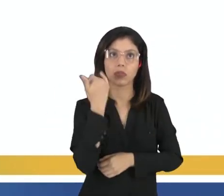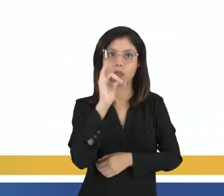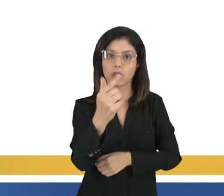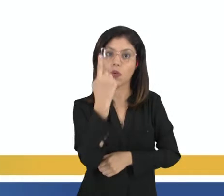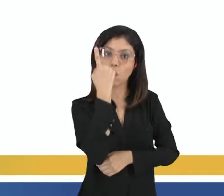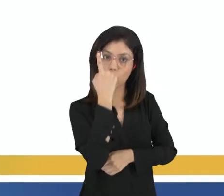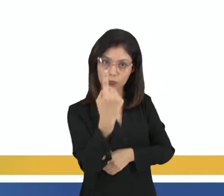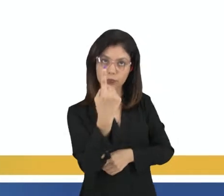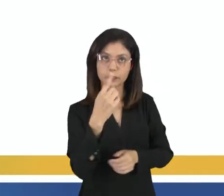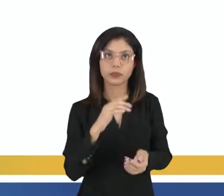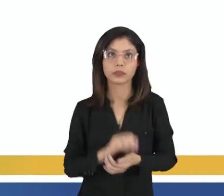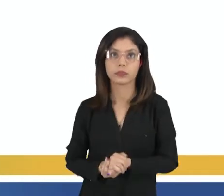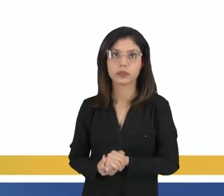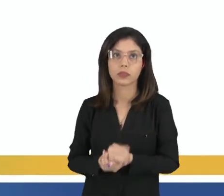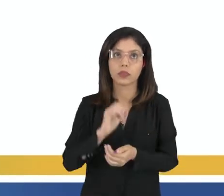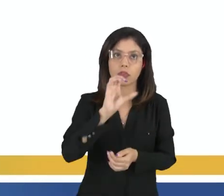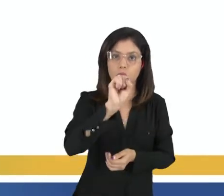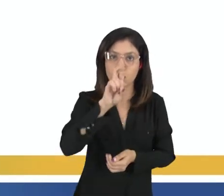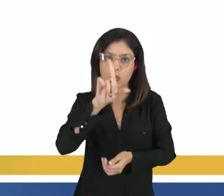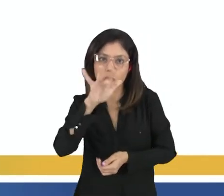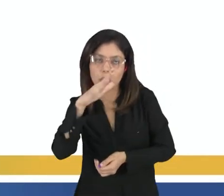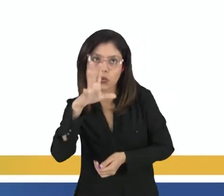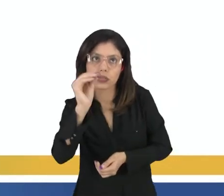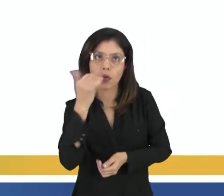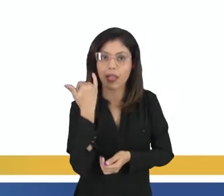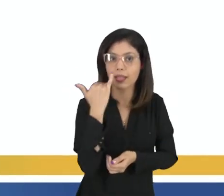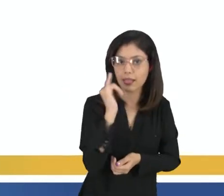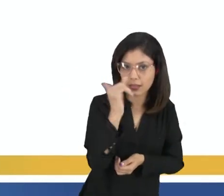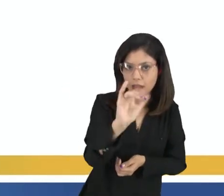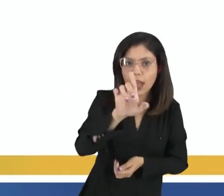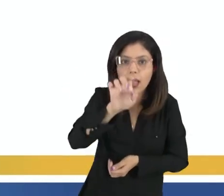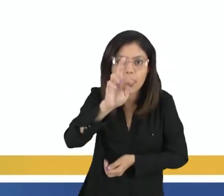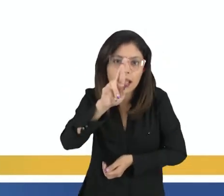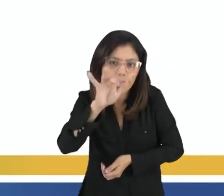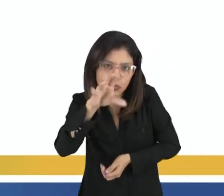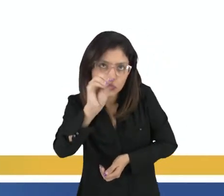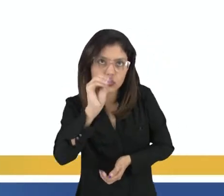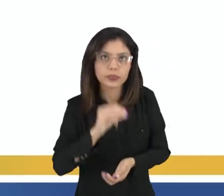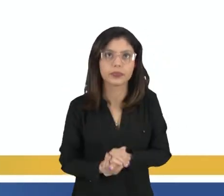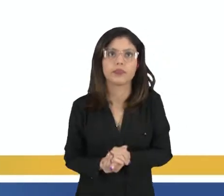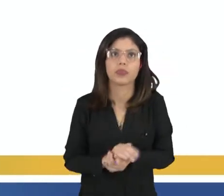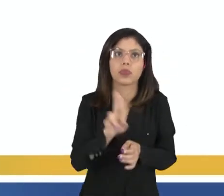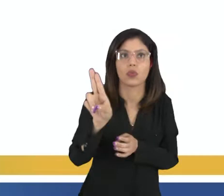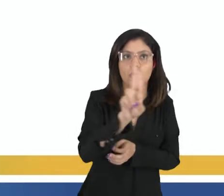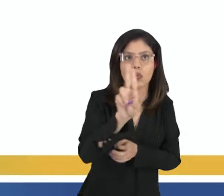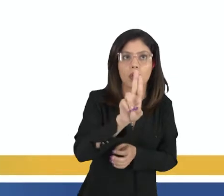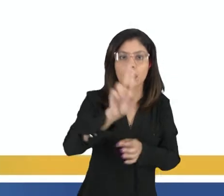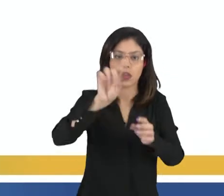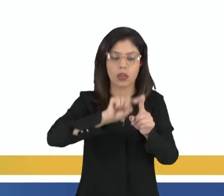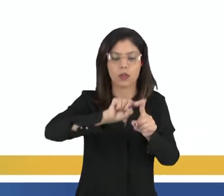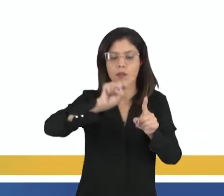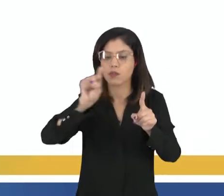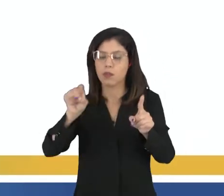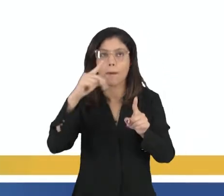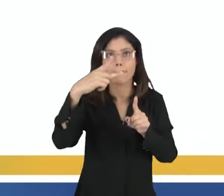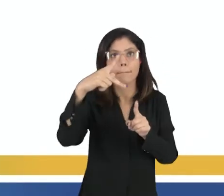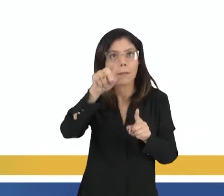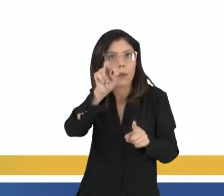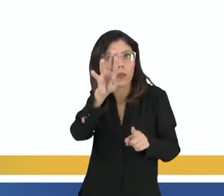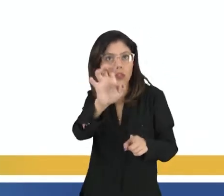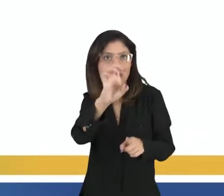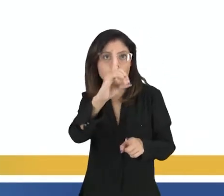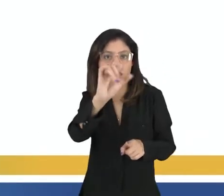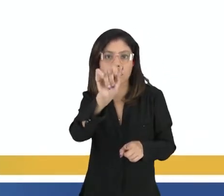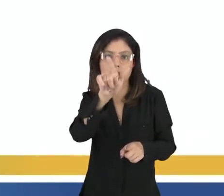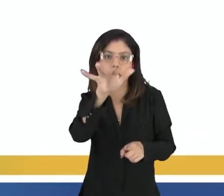um eletrólito, que é uma solução onde possui elétrons, também denominada de ponte de salina, que a gente vai detalhar já